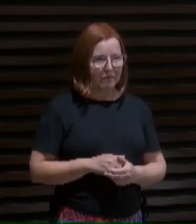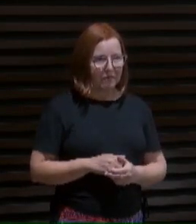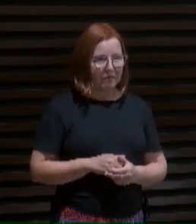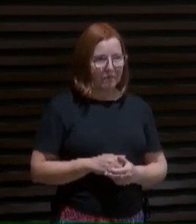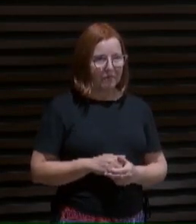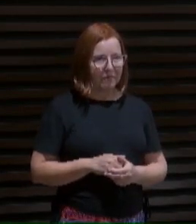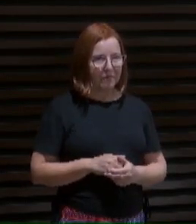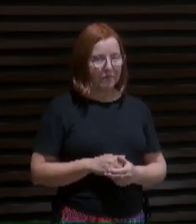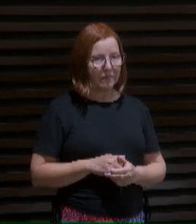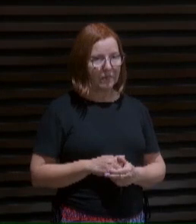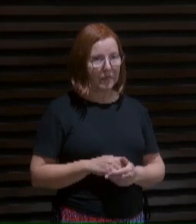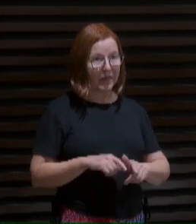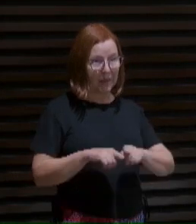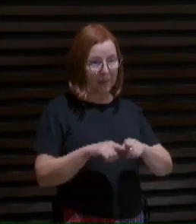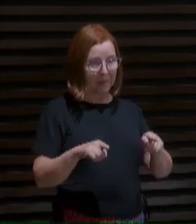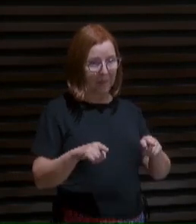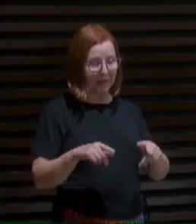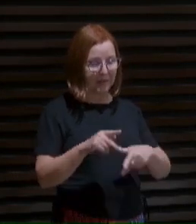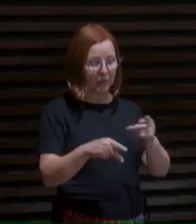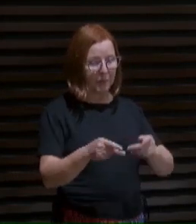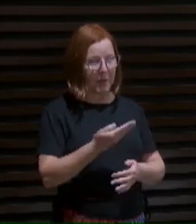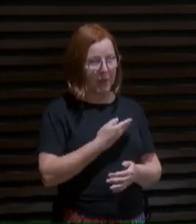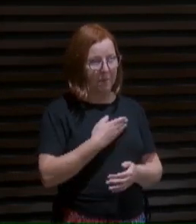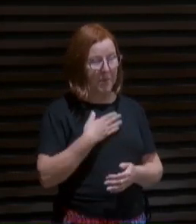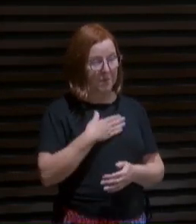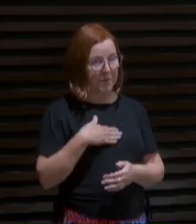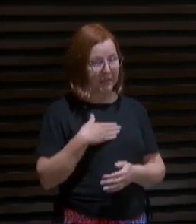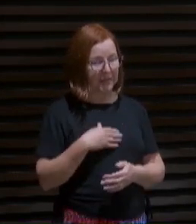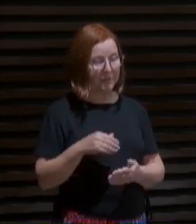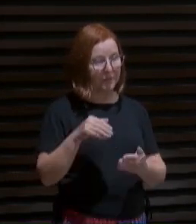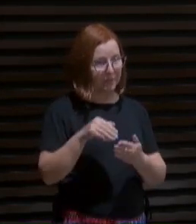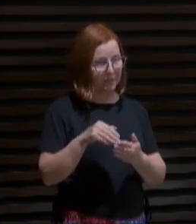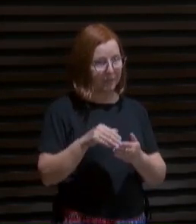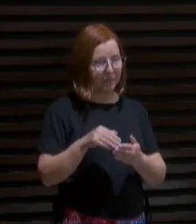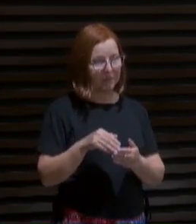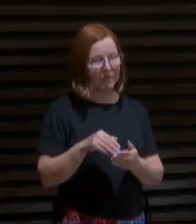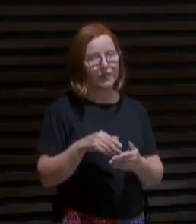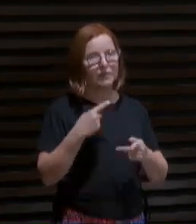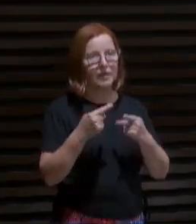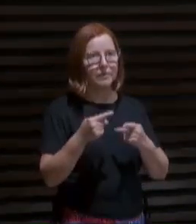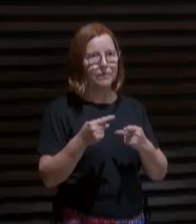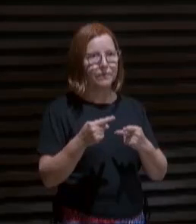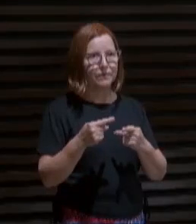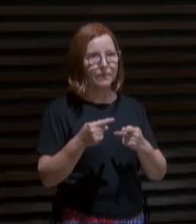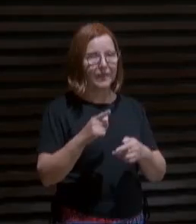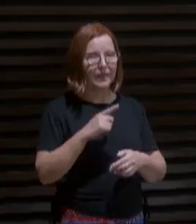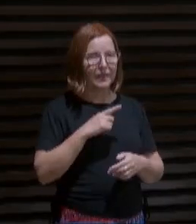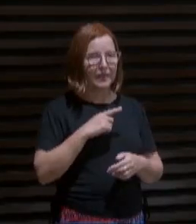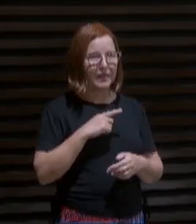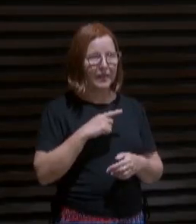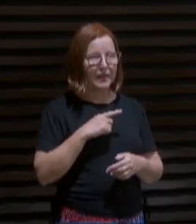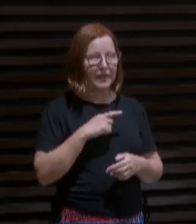Mas ele está dizendo aqui, amigo dos prazeres. E a última delas, ele diz: tendo forma de piedade,